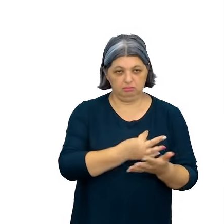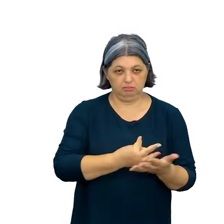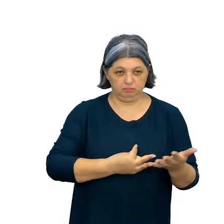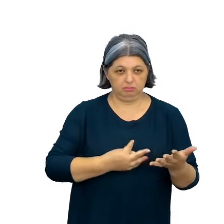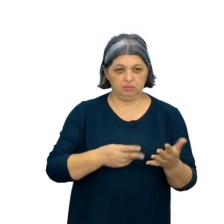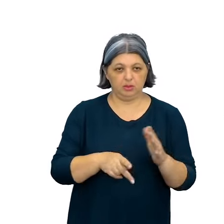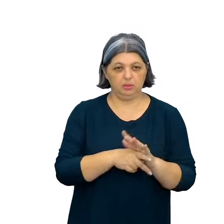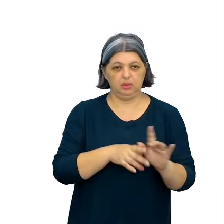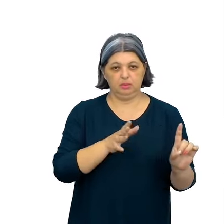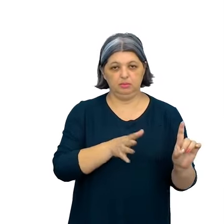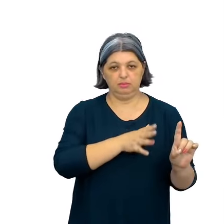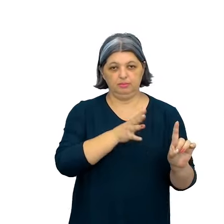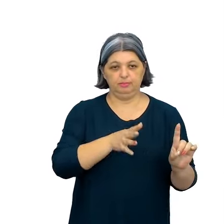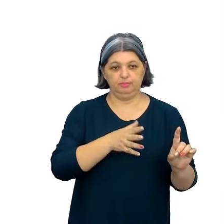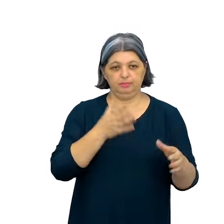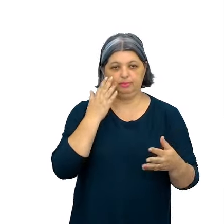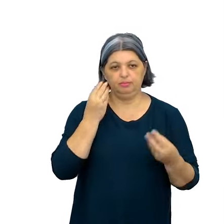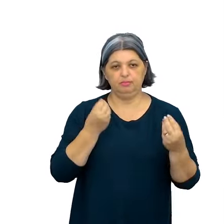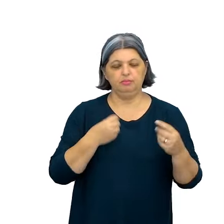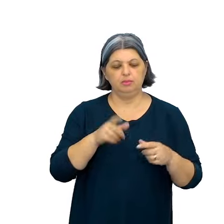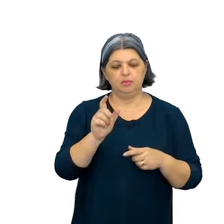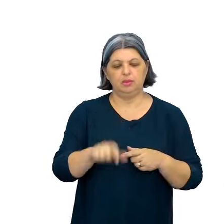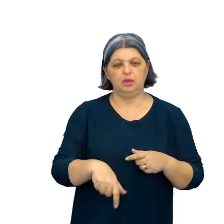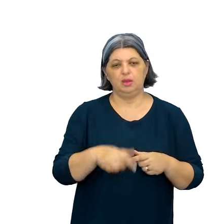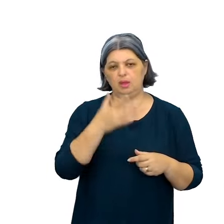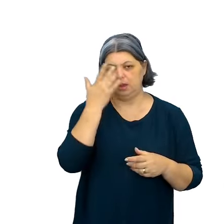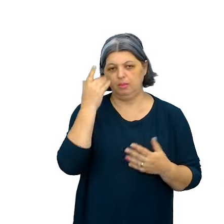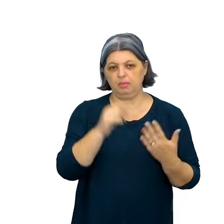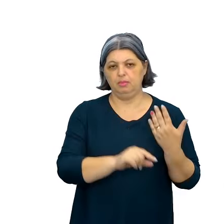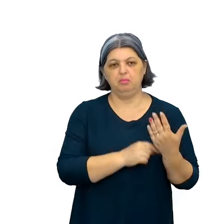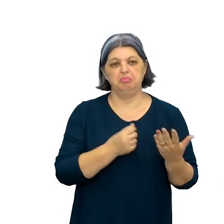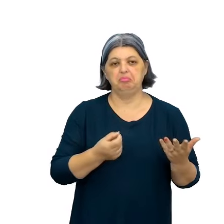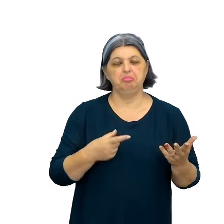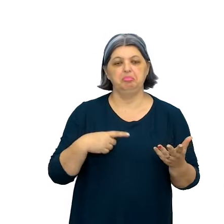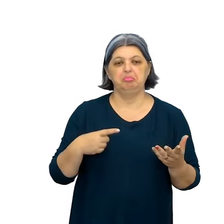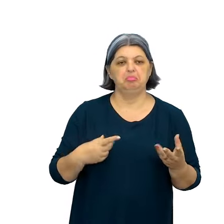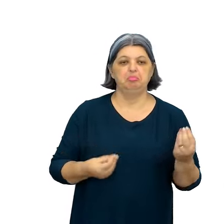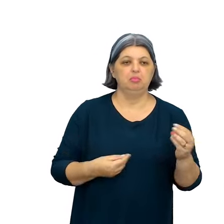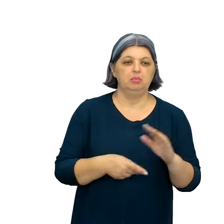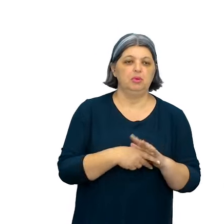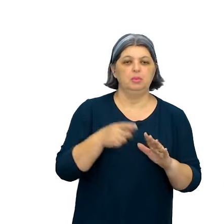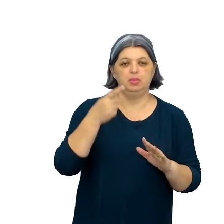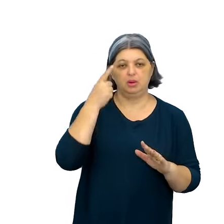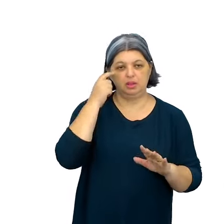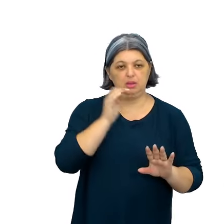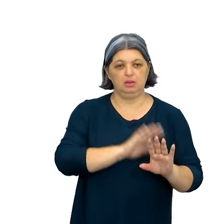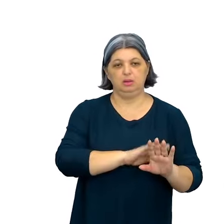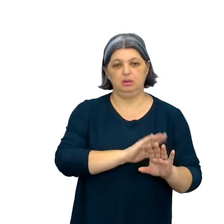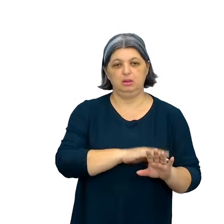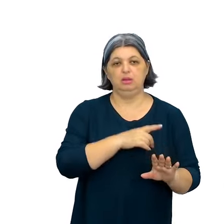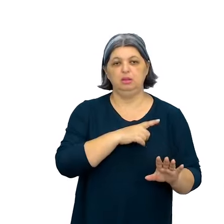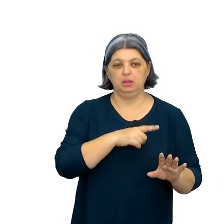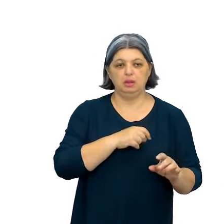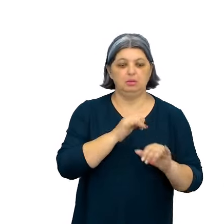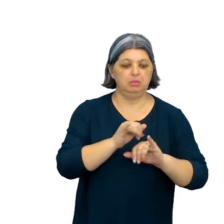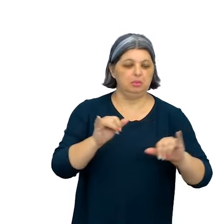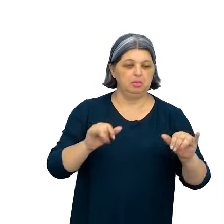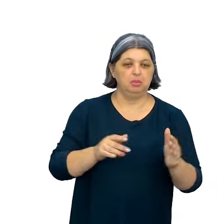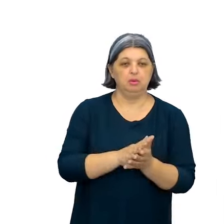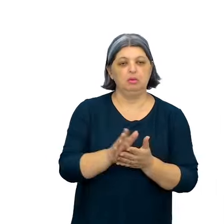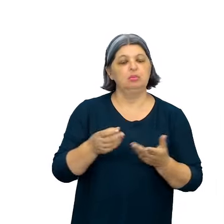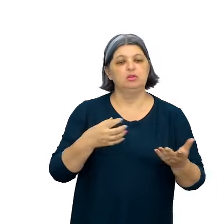discursivamente, é preciso situá-lo. Quem é o autor? Que posição social ele ocupa? Que ideologias ele assume e coloca em circulação? Que situação